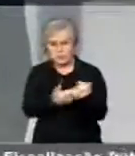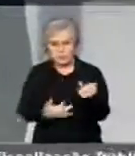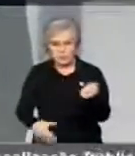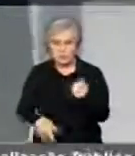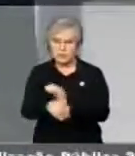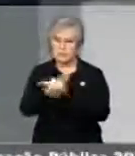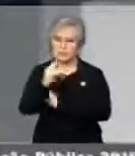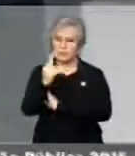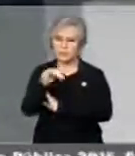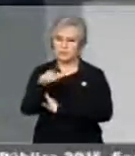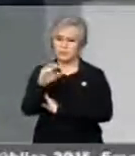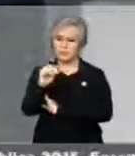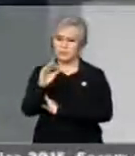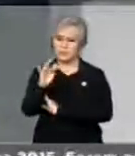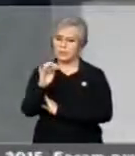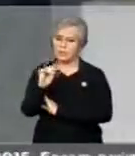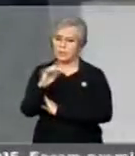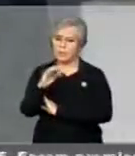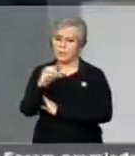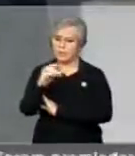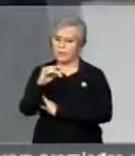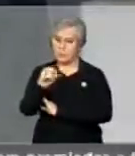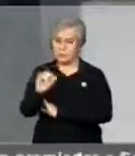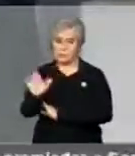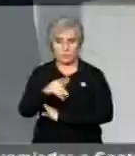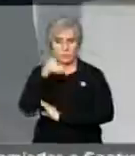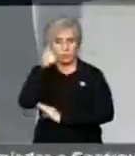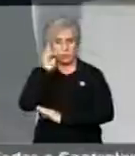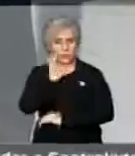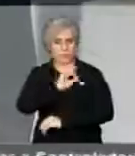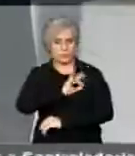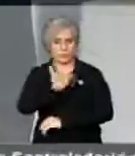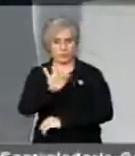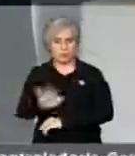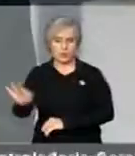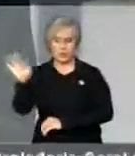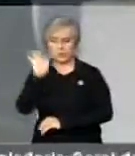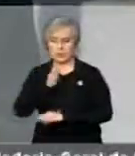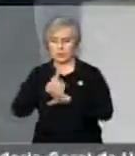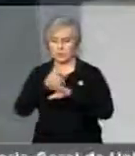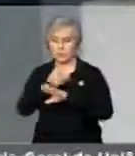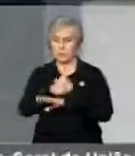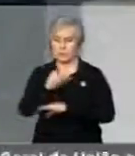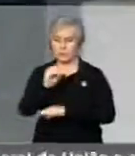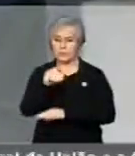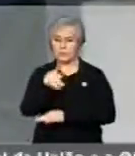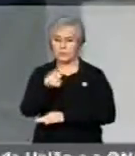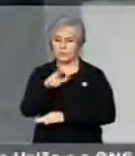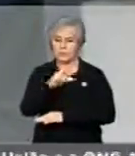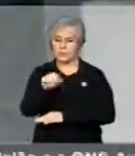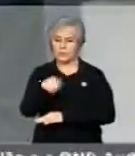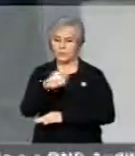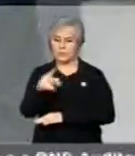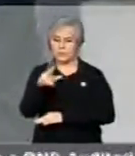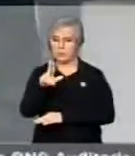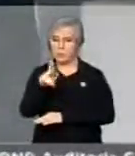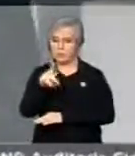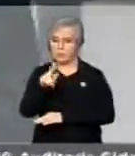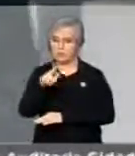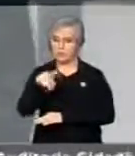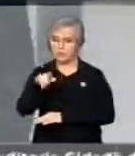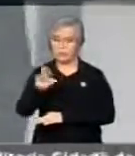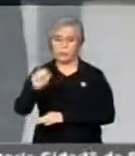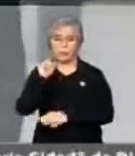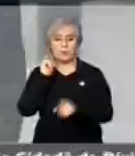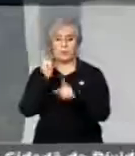hemofílicos ontem a polícia federal na operação pulso desbaratou um esquema